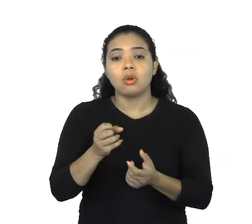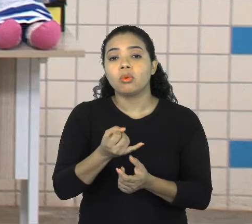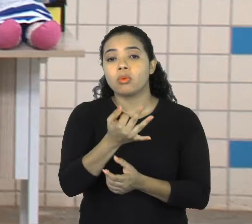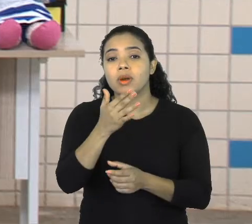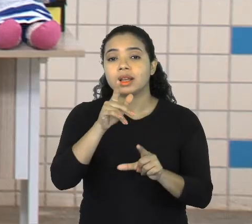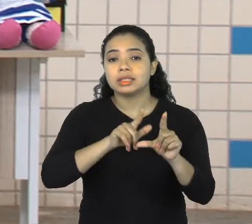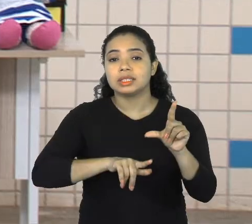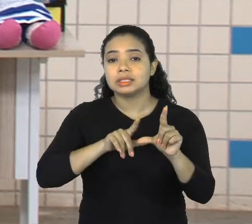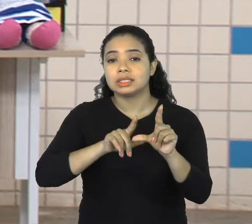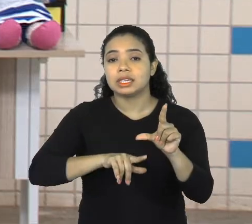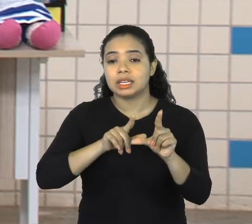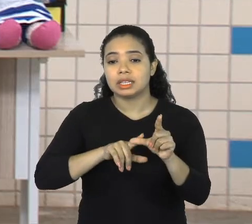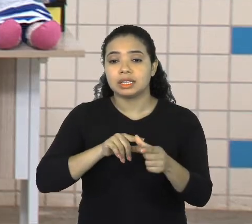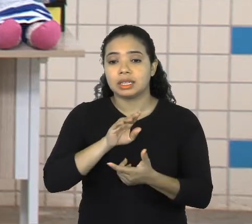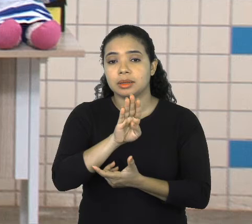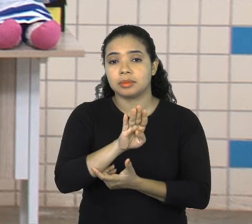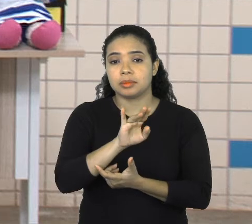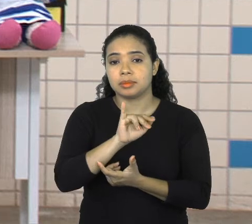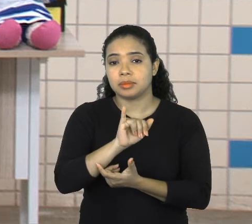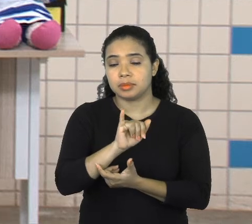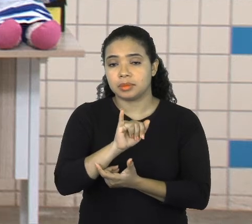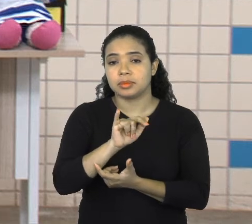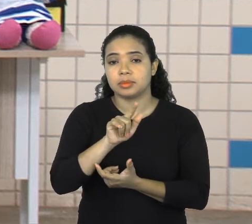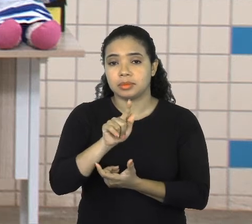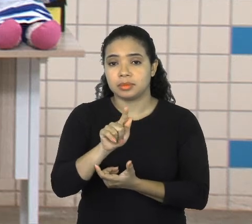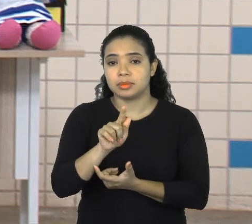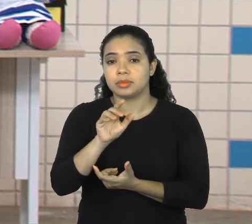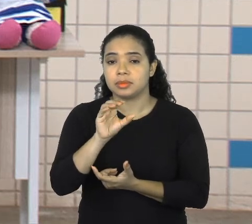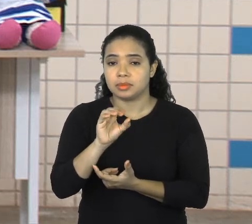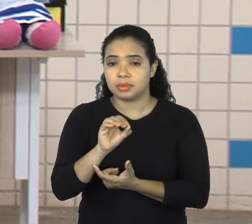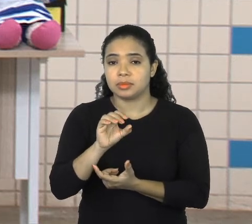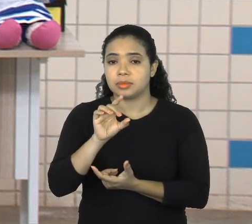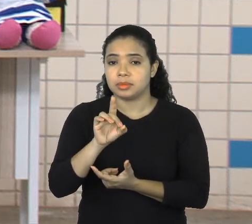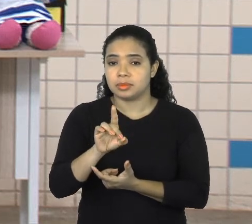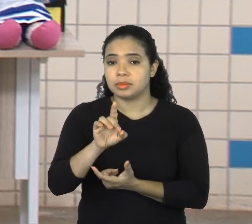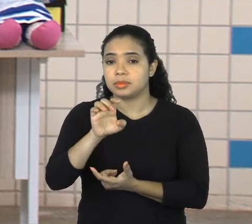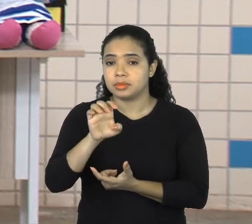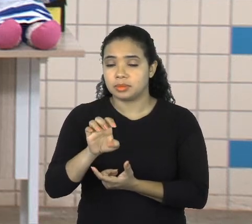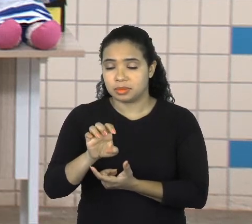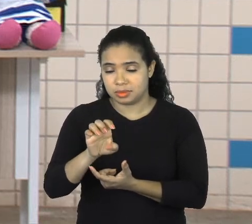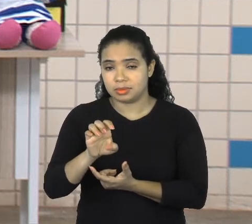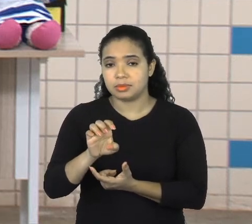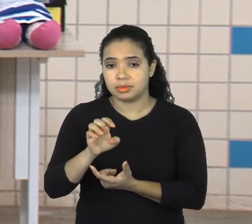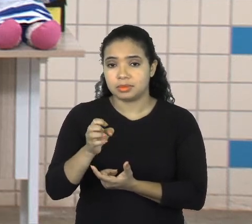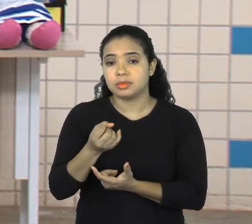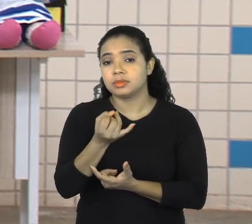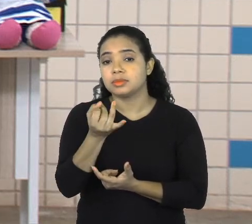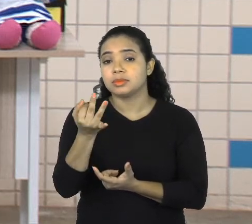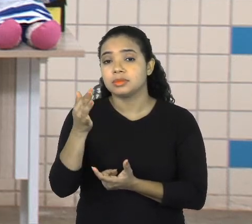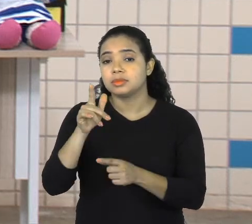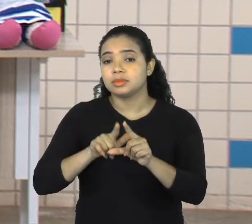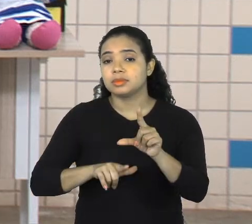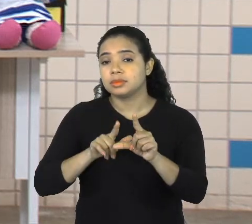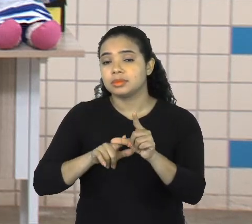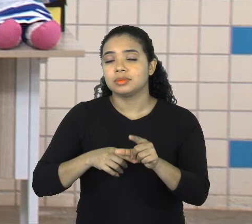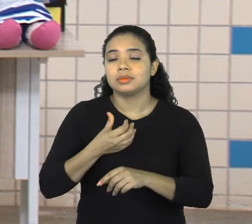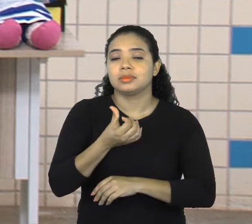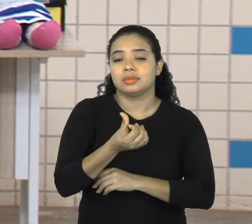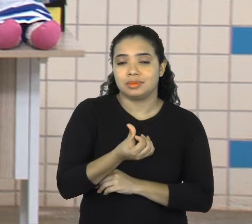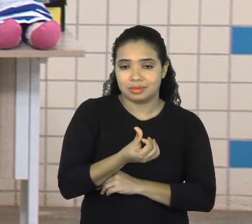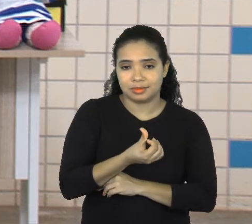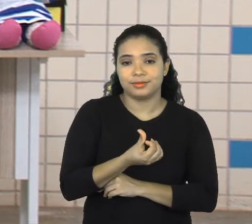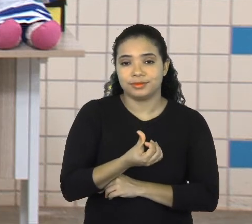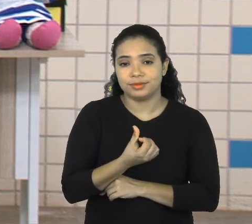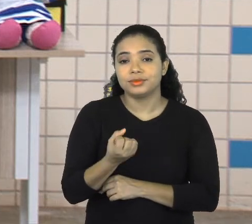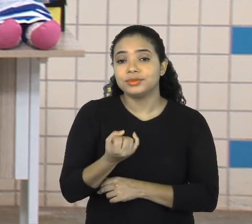comigo. B, I, G, O, D, E. Quantas letras? 6.